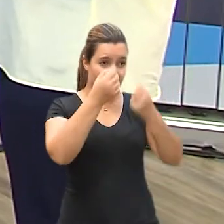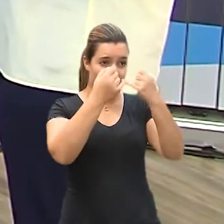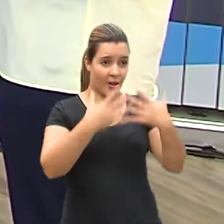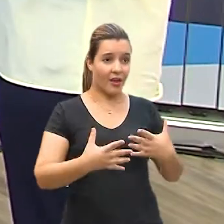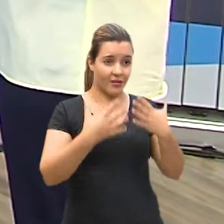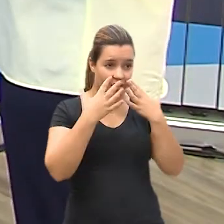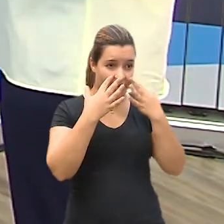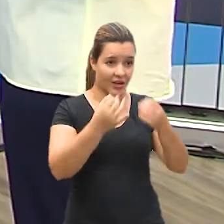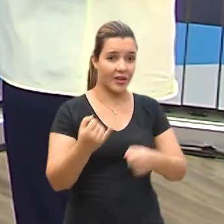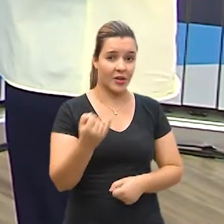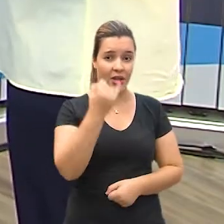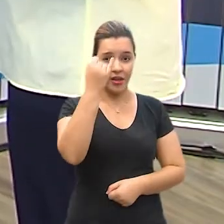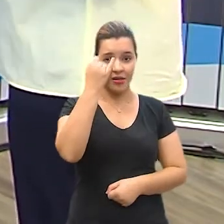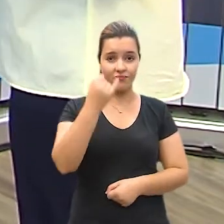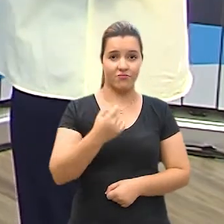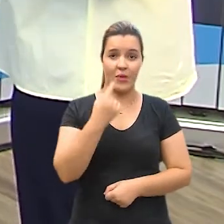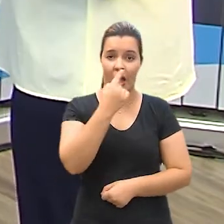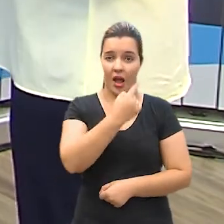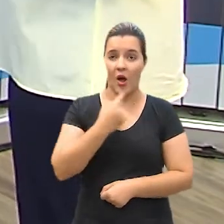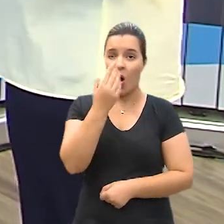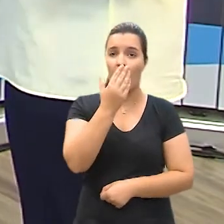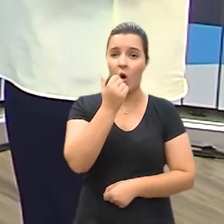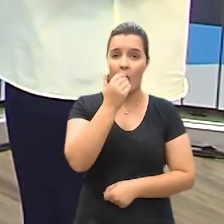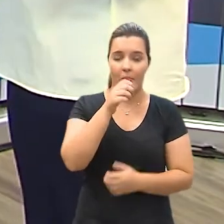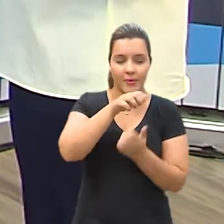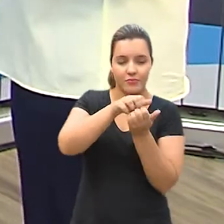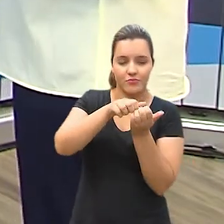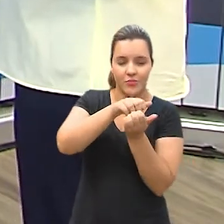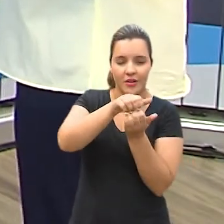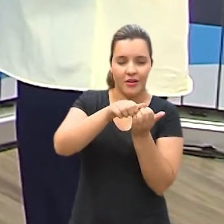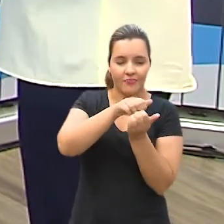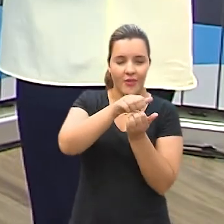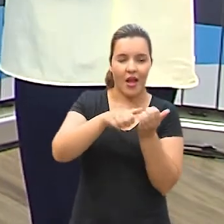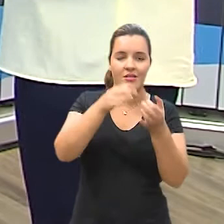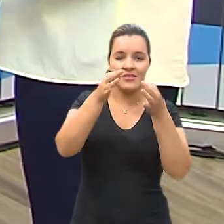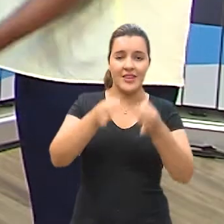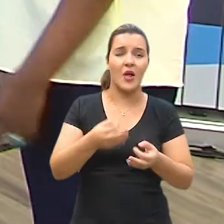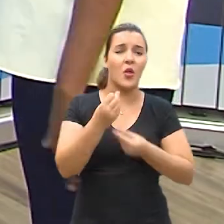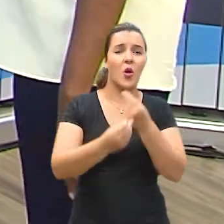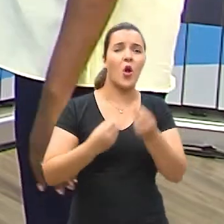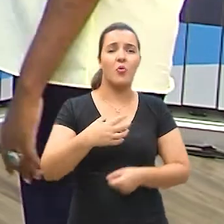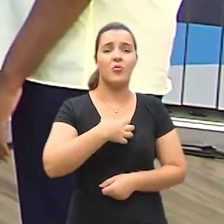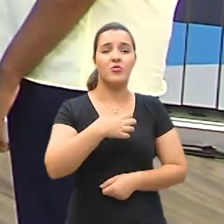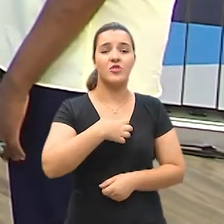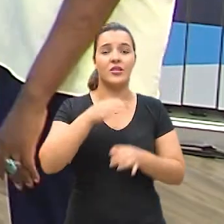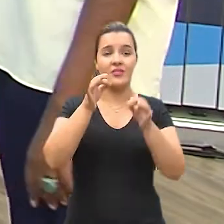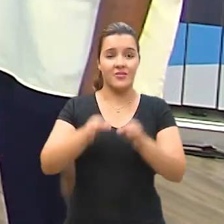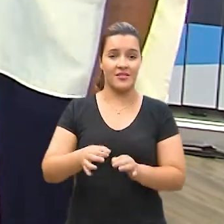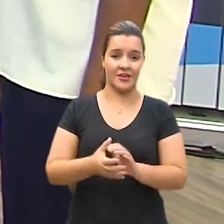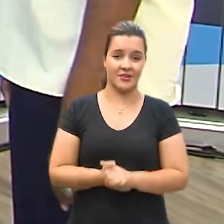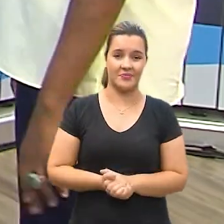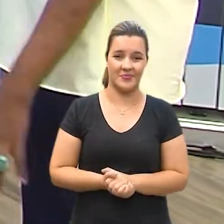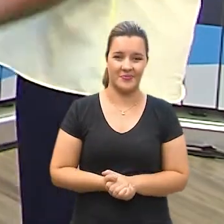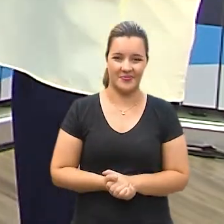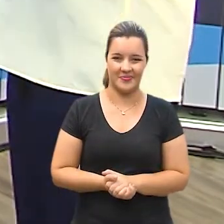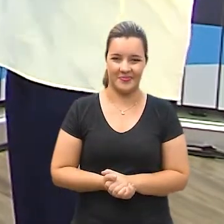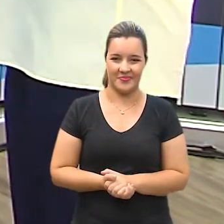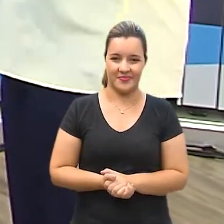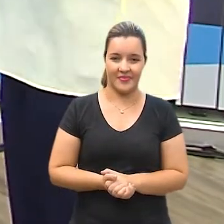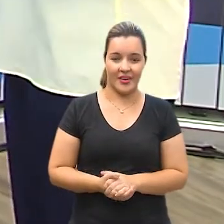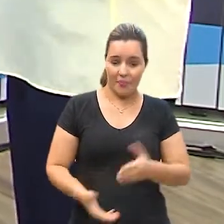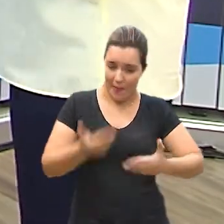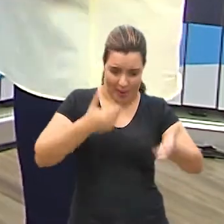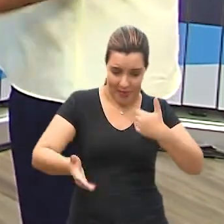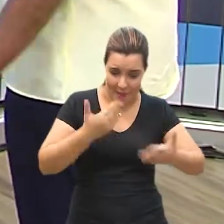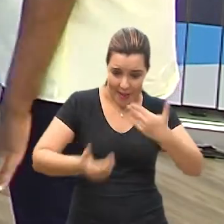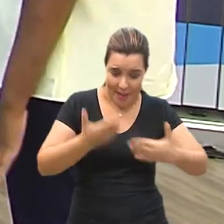atenção, saber mastigar de uma forma correta. Qual que é a forma correta que a gente tem que mastigar os alimentos? Que a gente logo quer